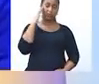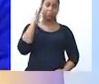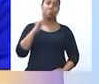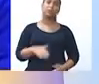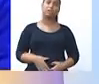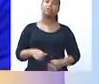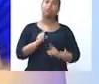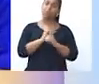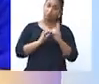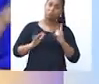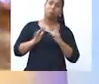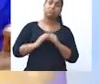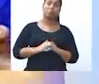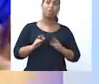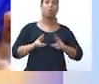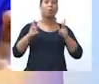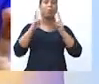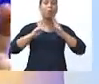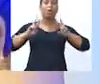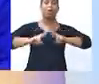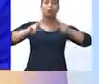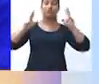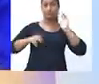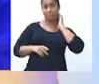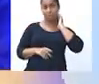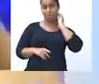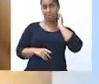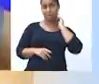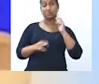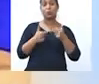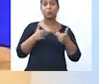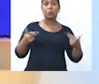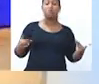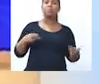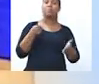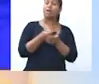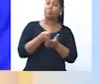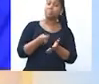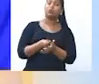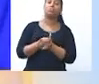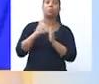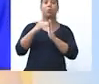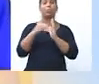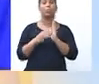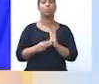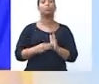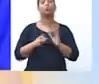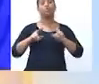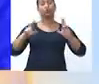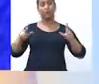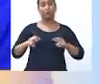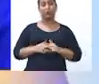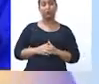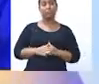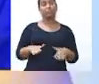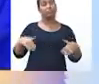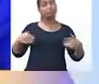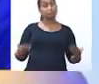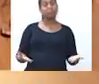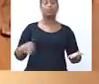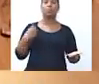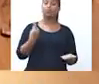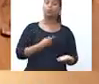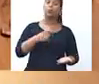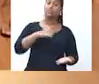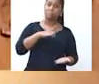fenômeno social. É um outro olhar que eu vou dar. E aí, esse é um olhar que vai exigir uma metodologia específica, né? Então, a gente